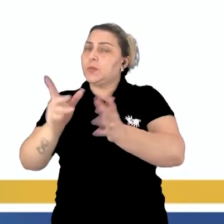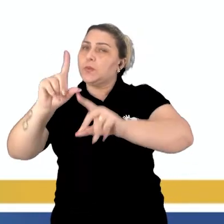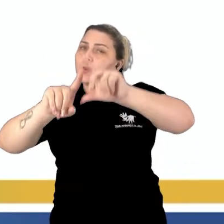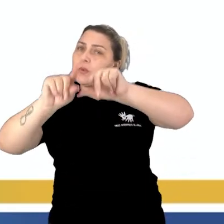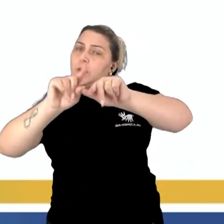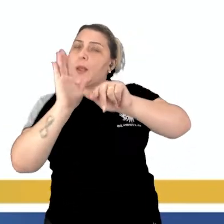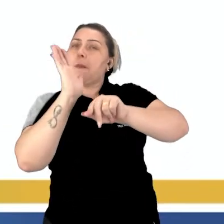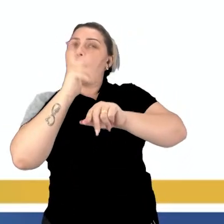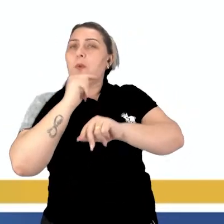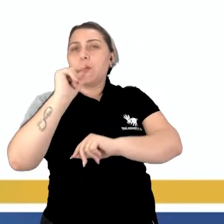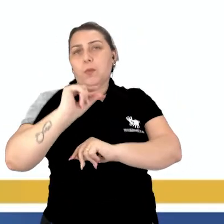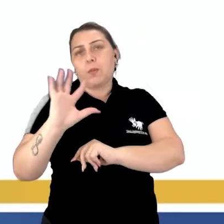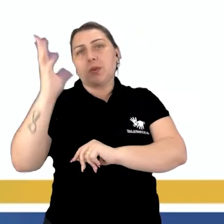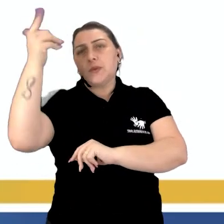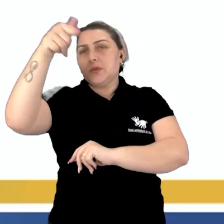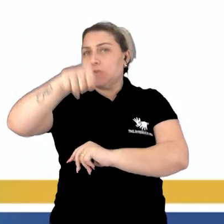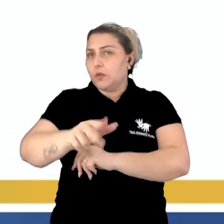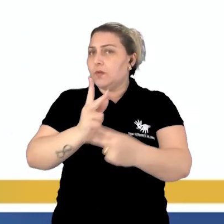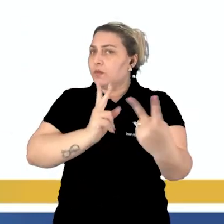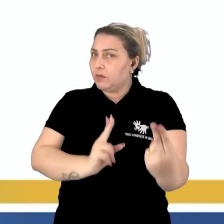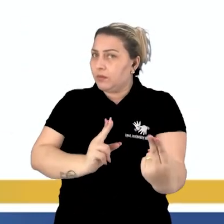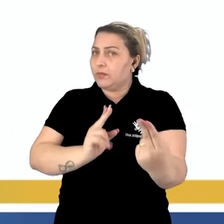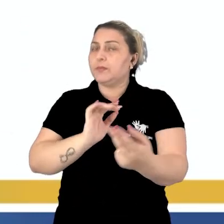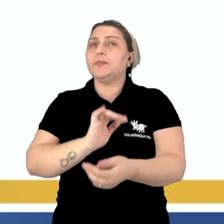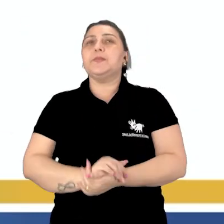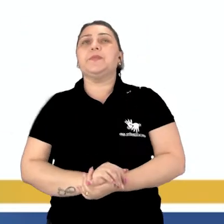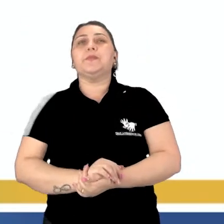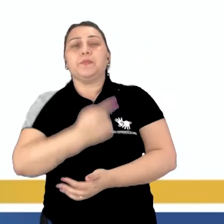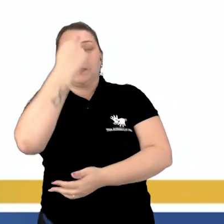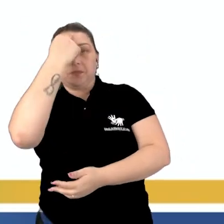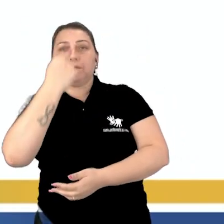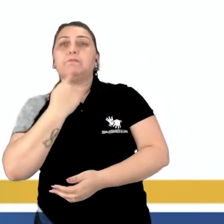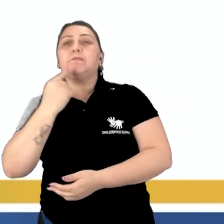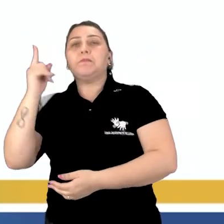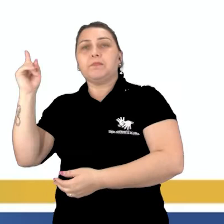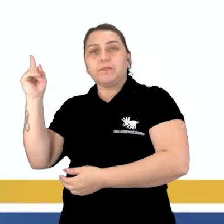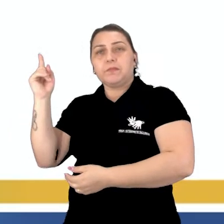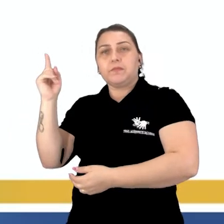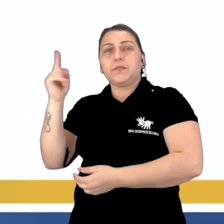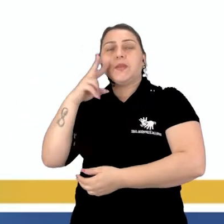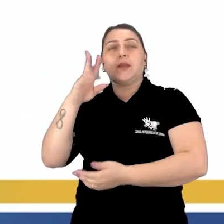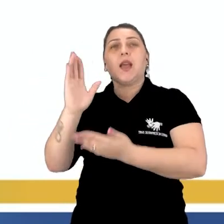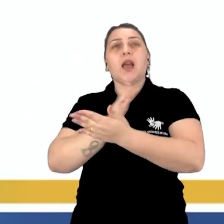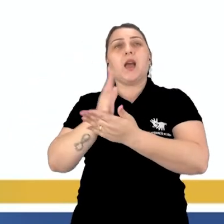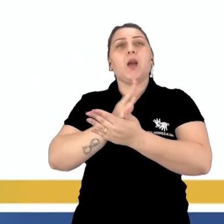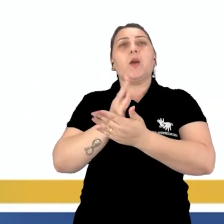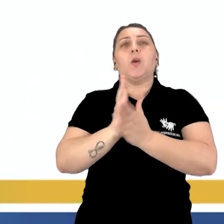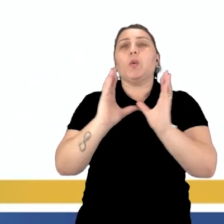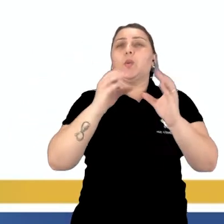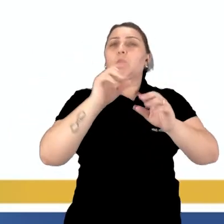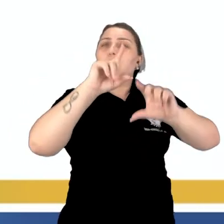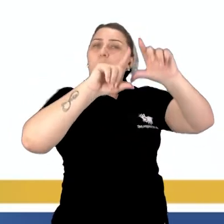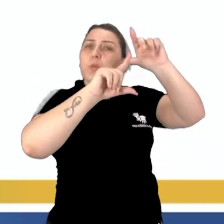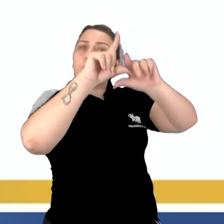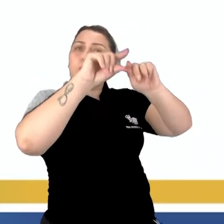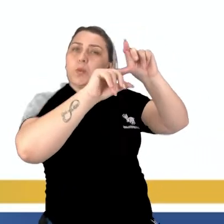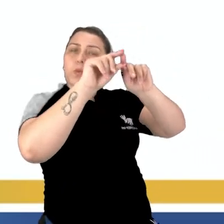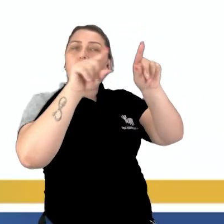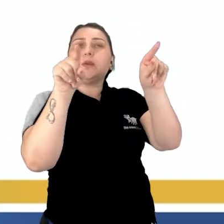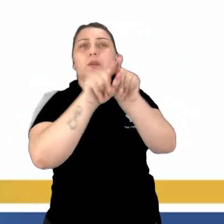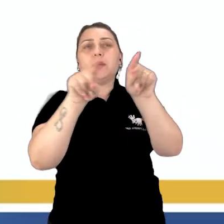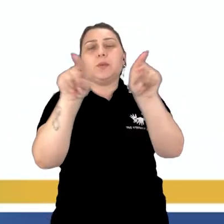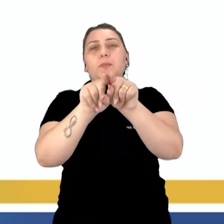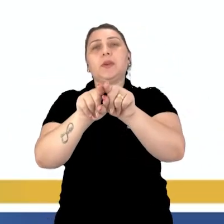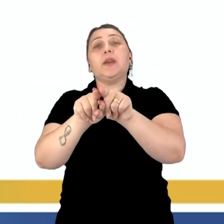isso demora um pouco para acontecer novamente. E aí nessa imagem vocês podem ver alguns exemplos de constelações, que constelações também